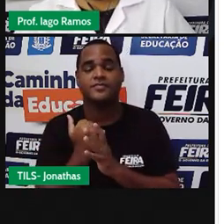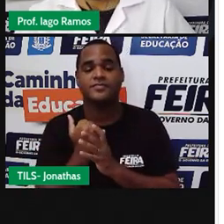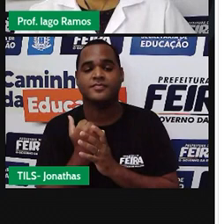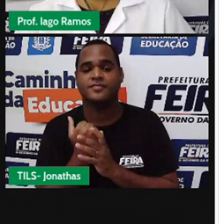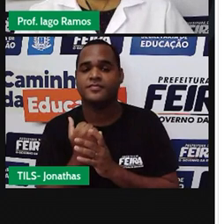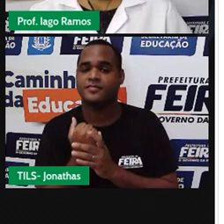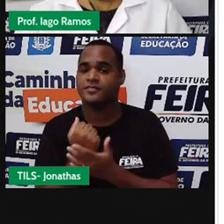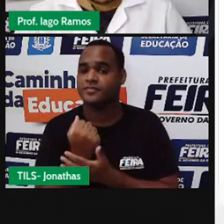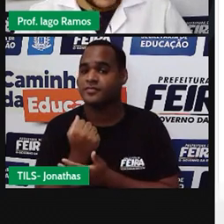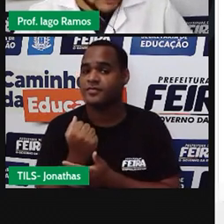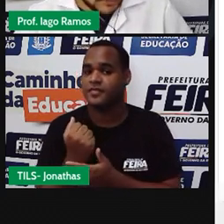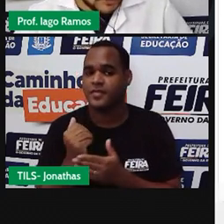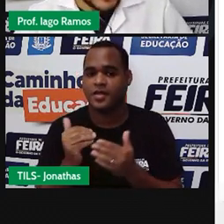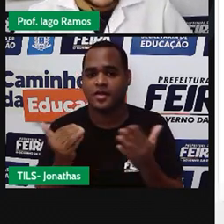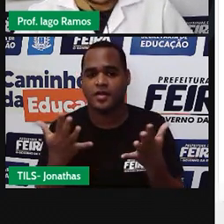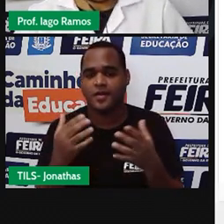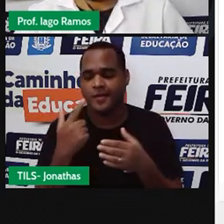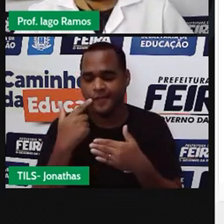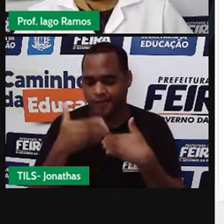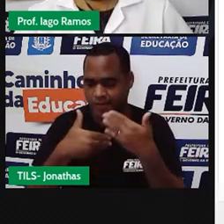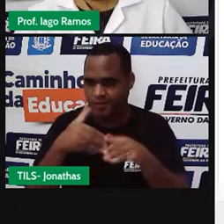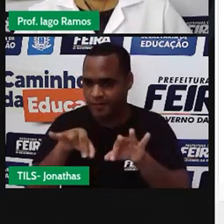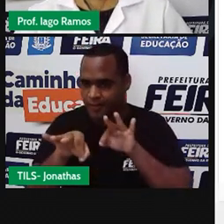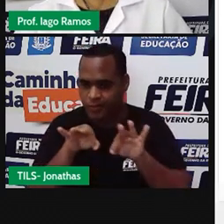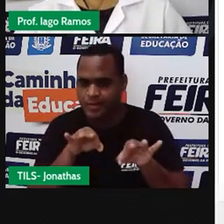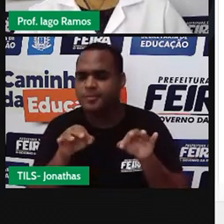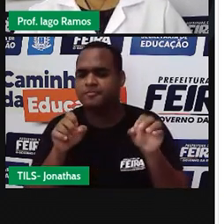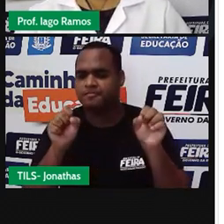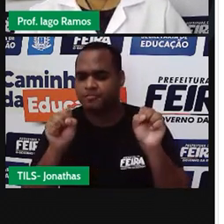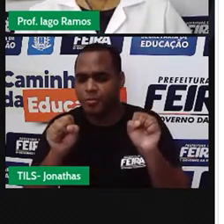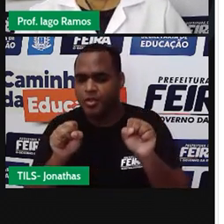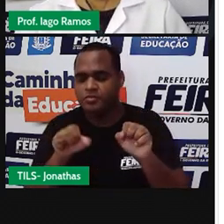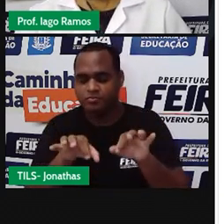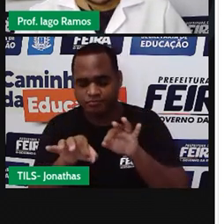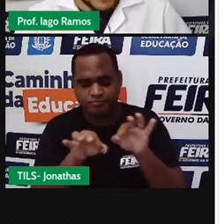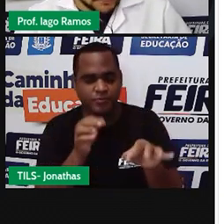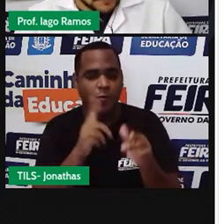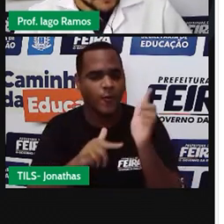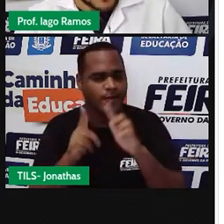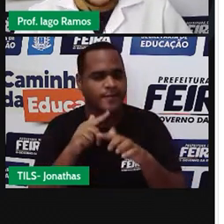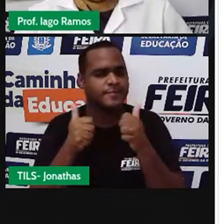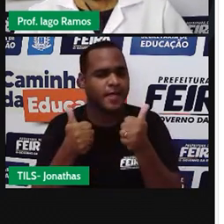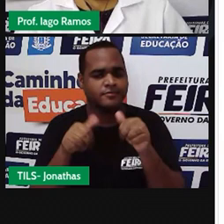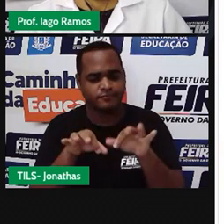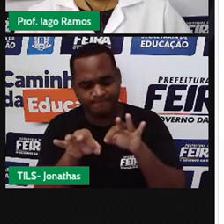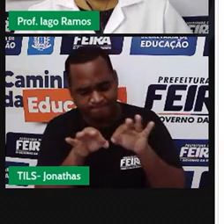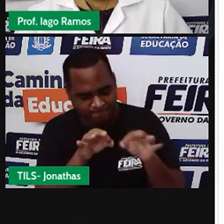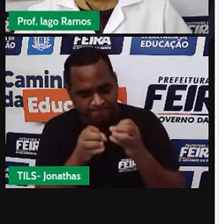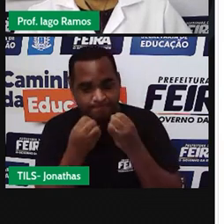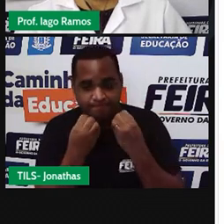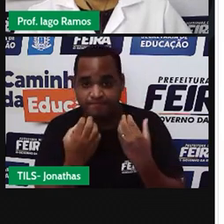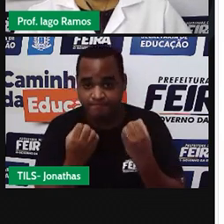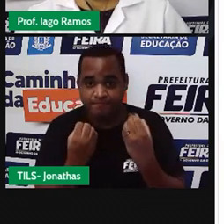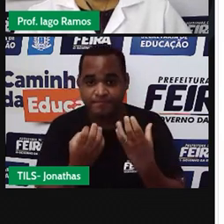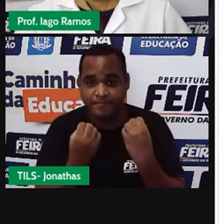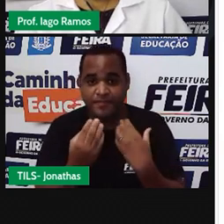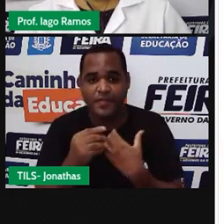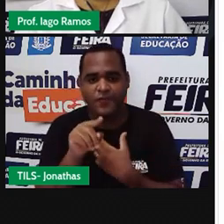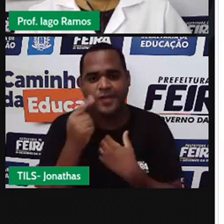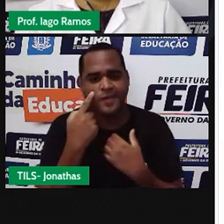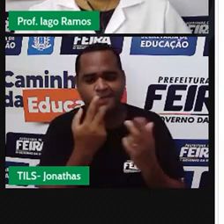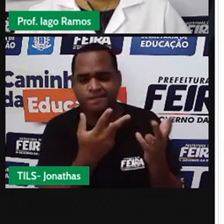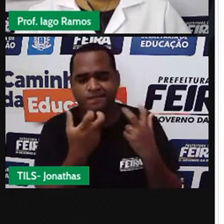e aqui a pouco a gente organiza para ficar bem arrumadinho bom e você